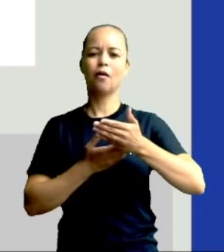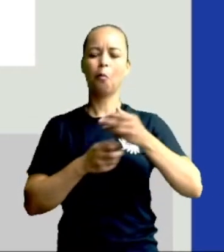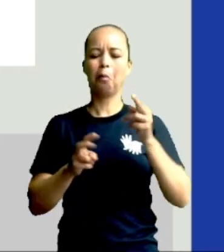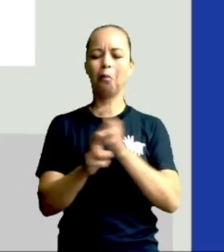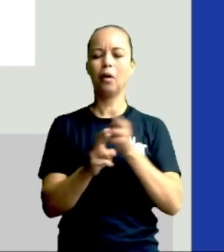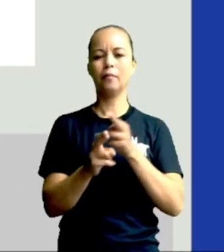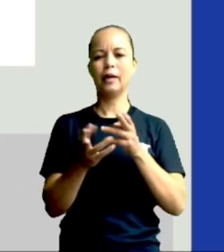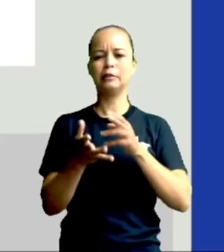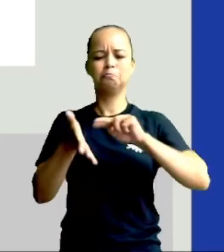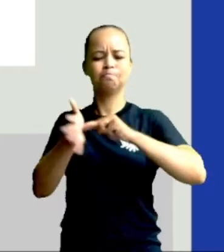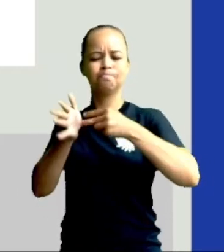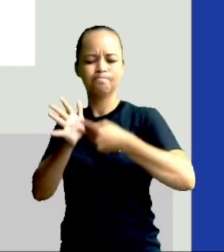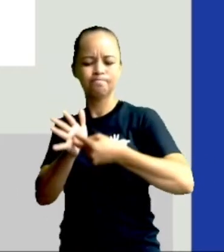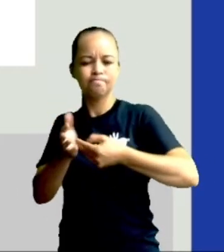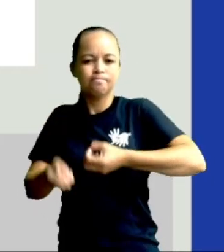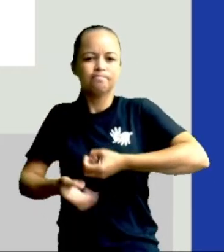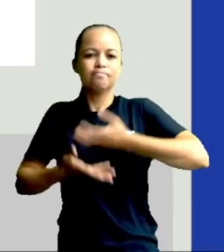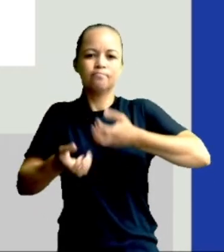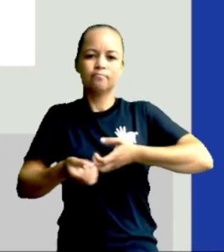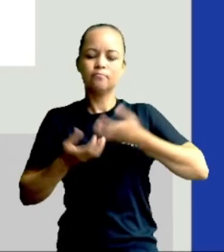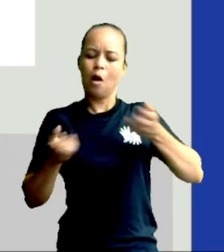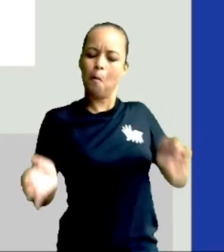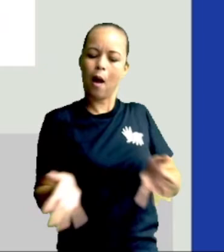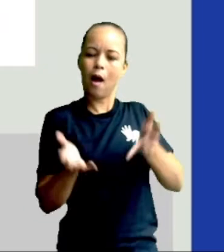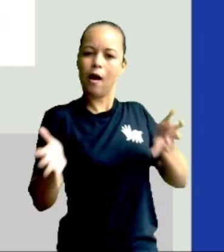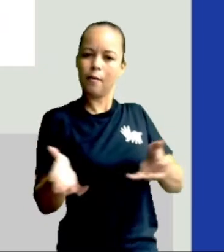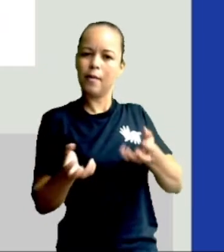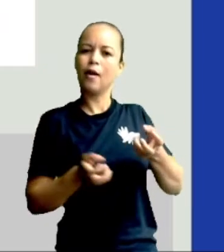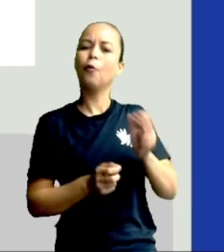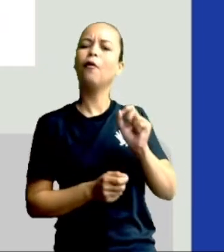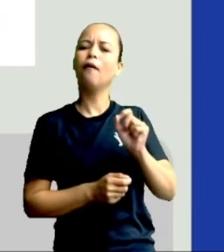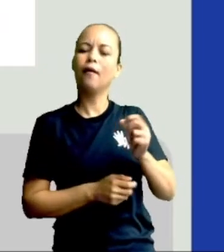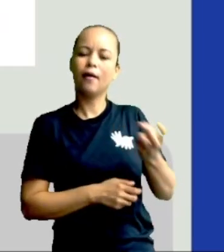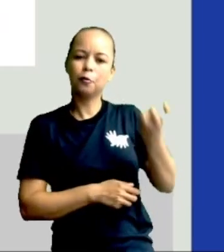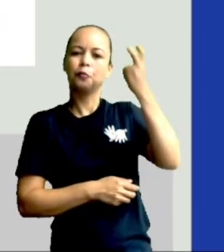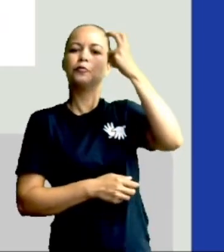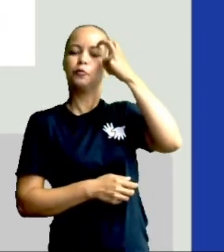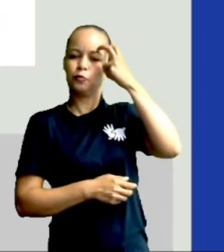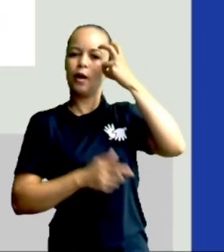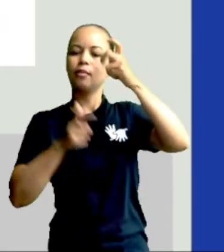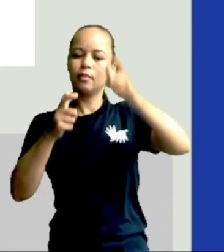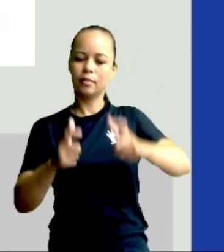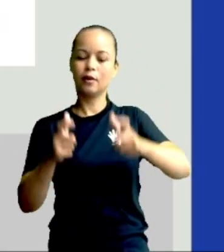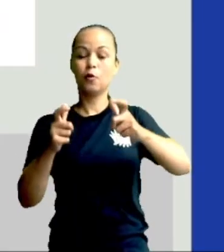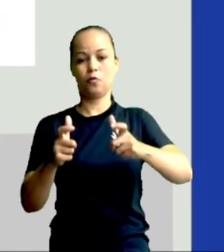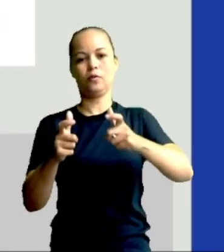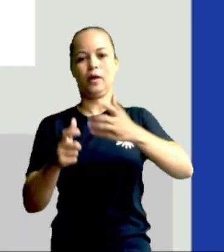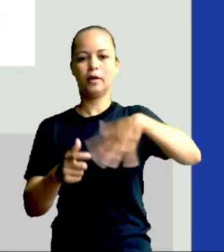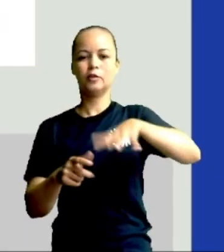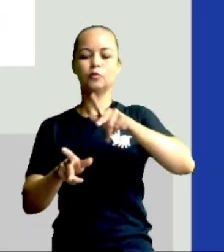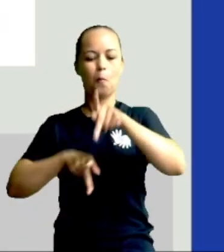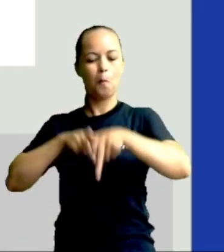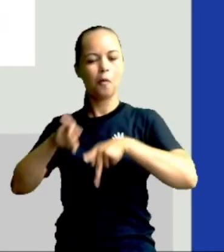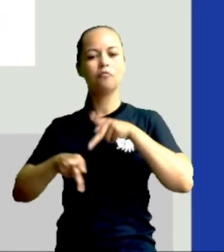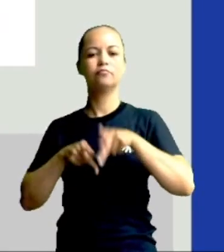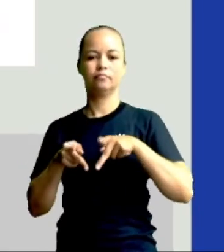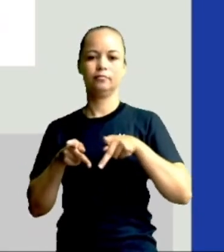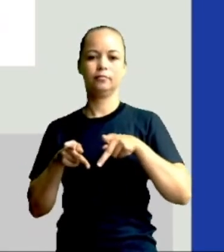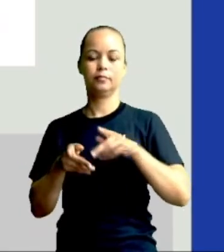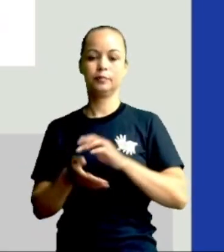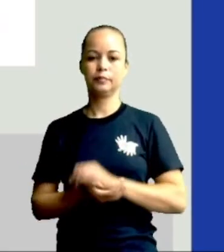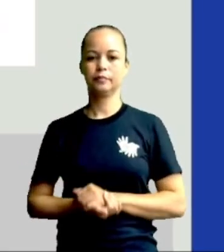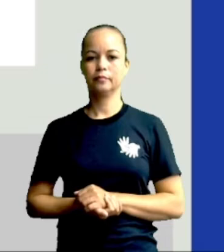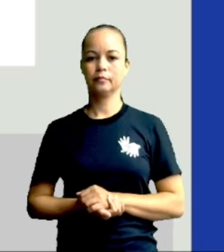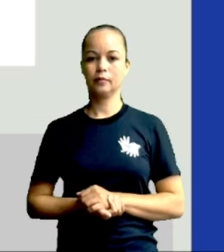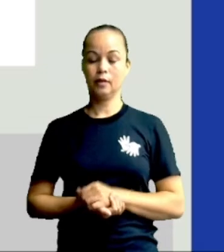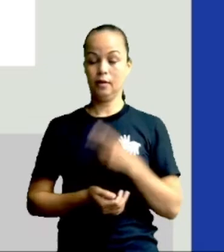de significados que são influenciados pela cultura de um determinado lugar e seu povo.